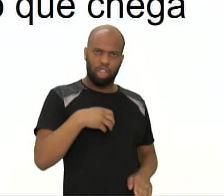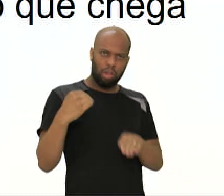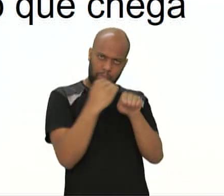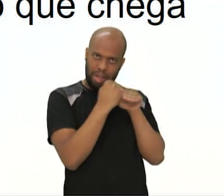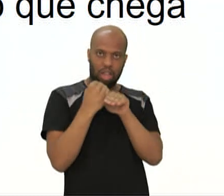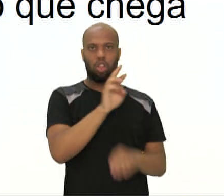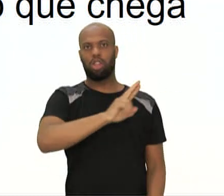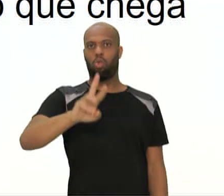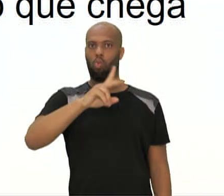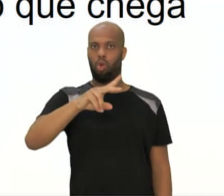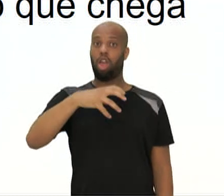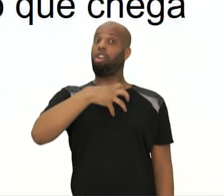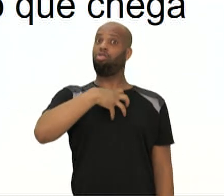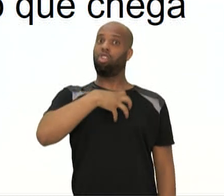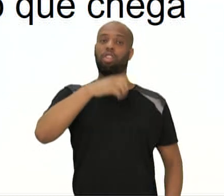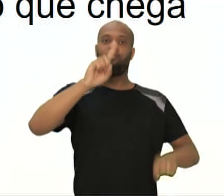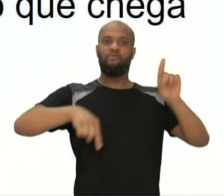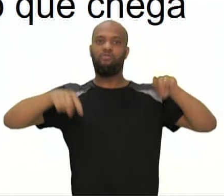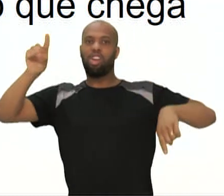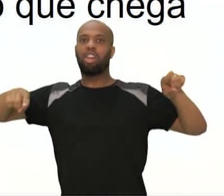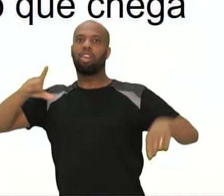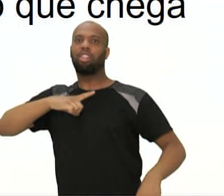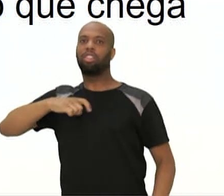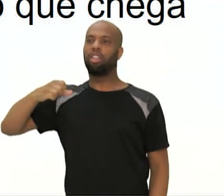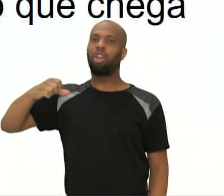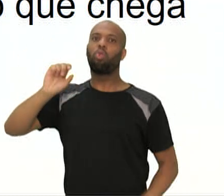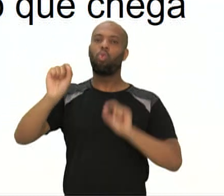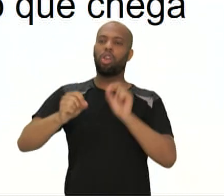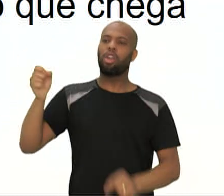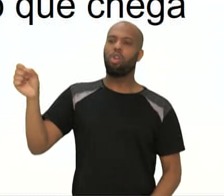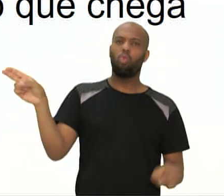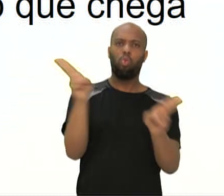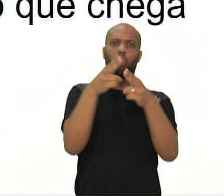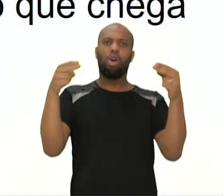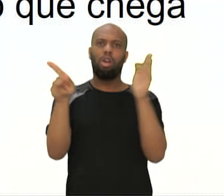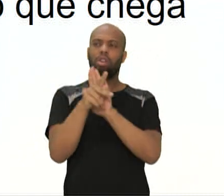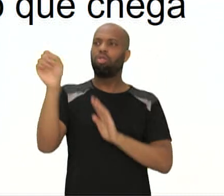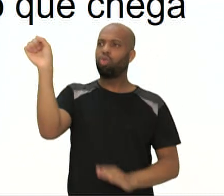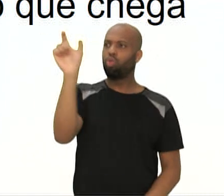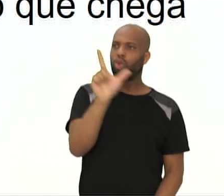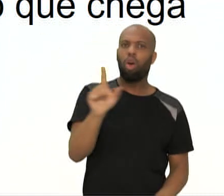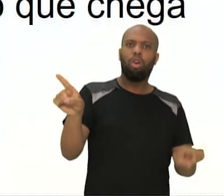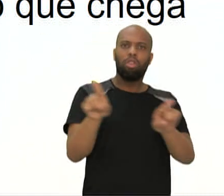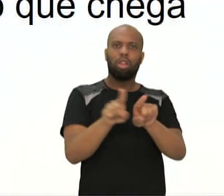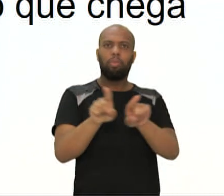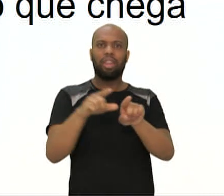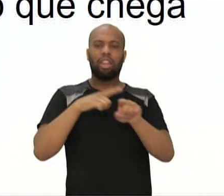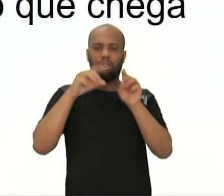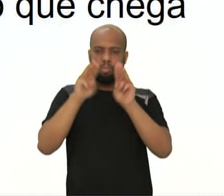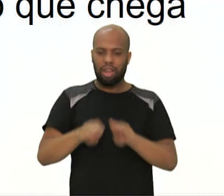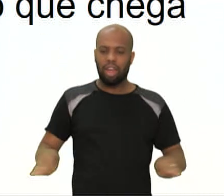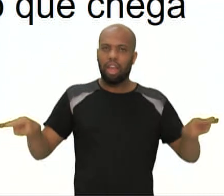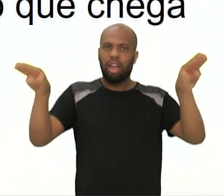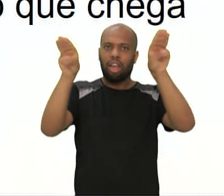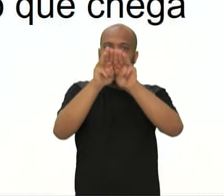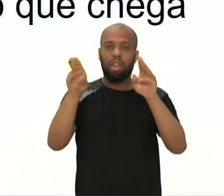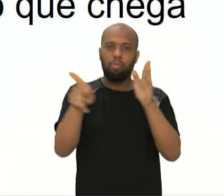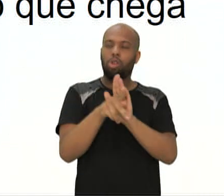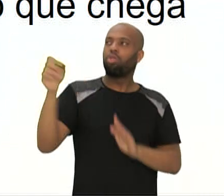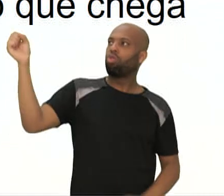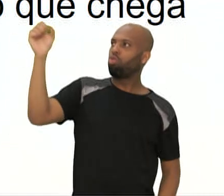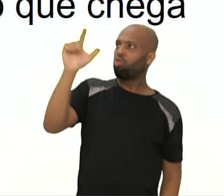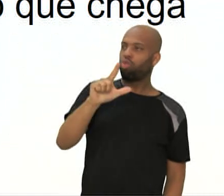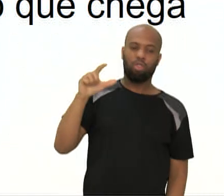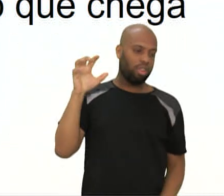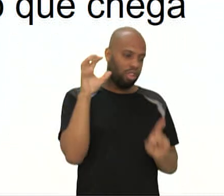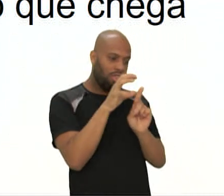O ciclo solar é a variação de intensidade do vento solar e do campo magnético solar que influencia diretamente a quantidade